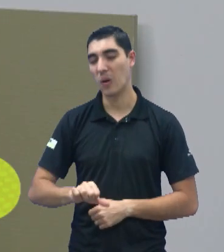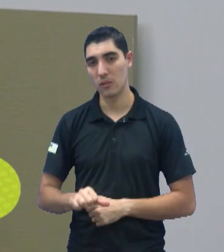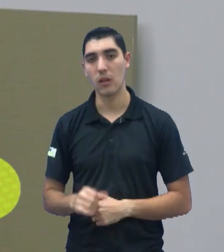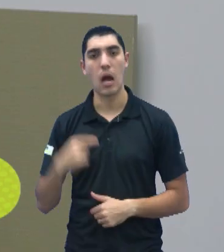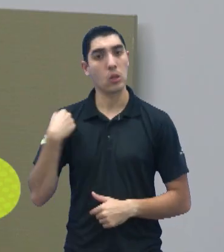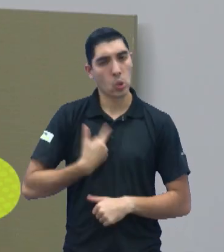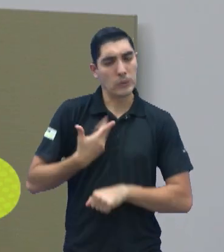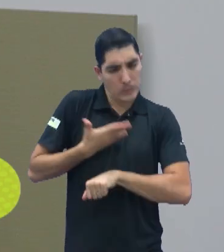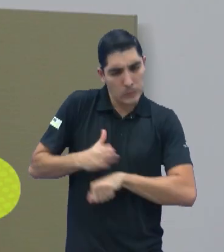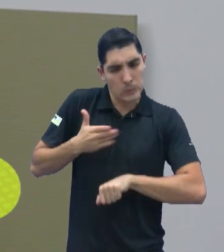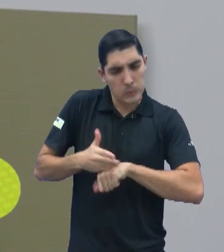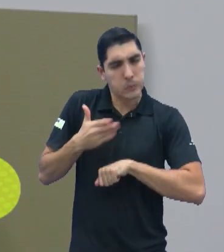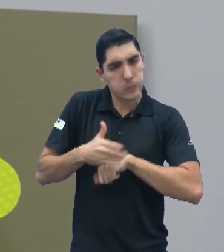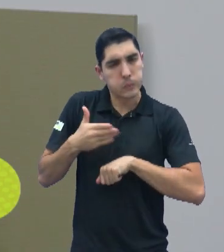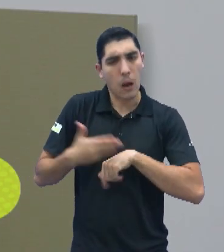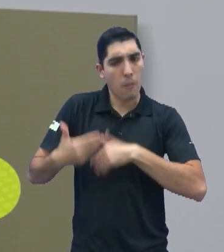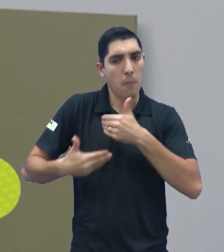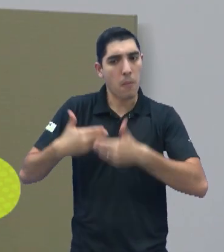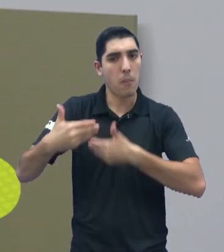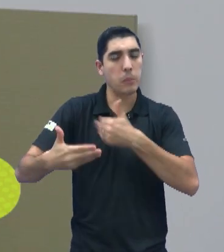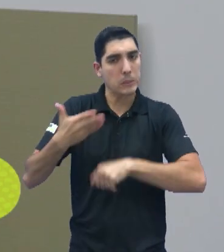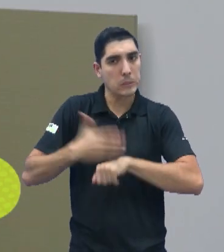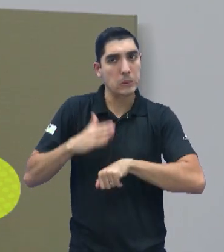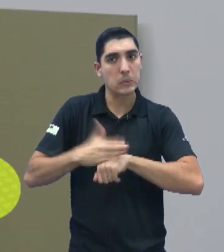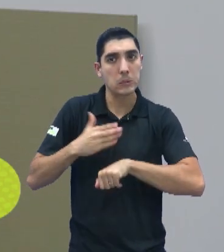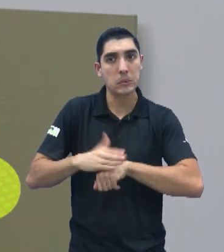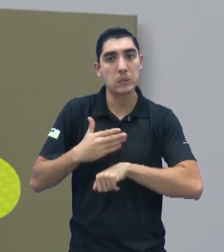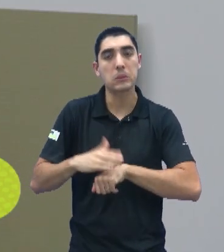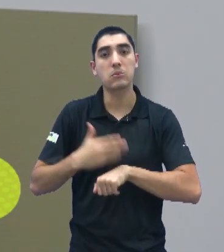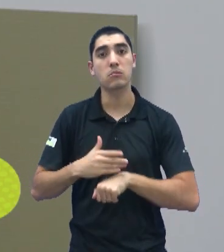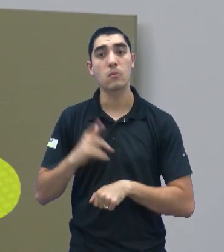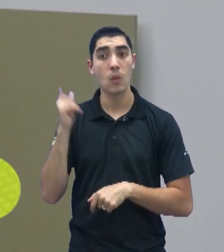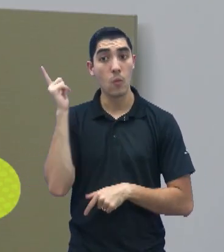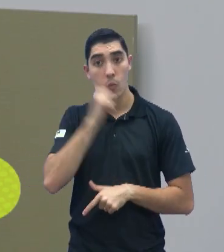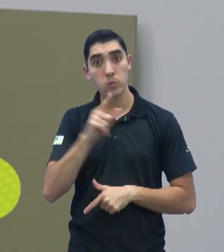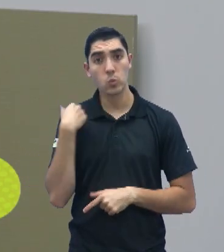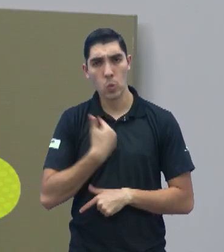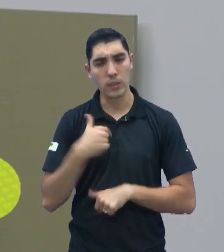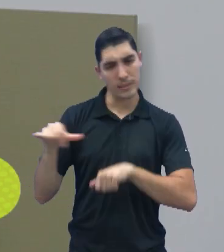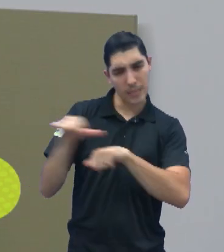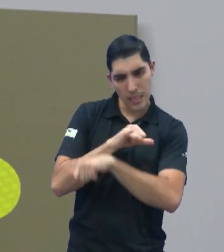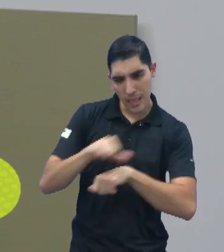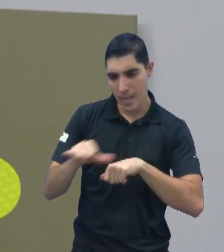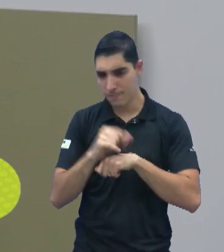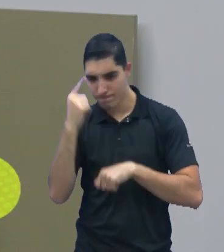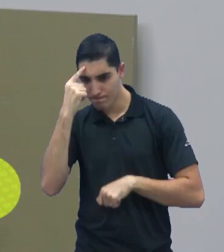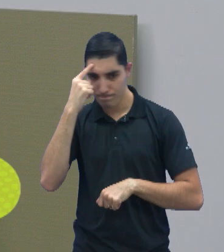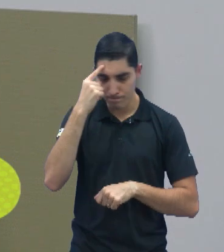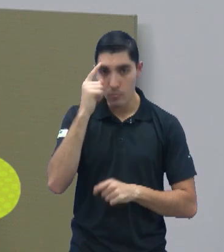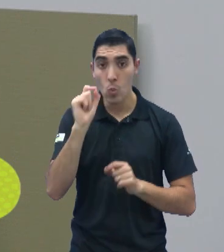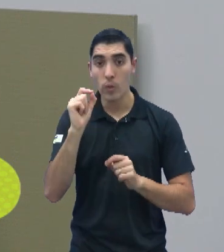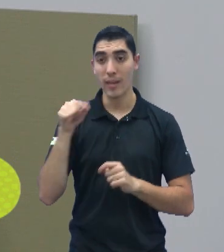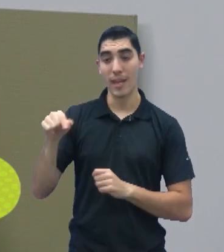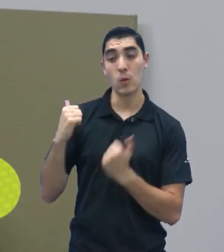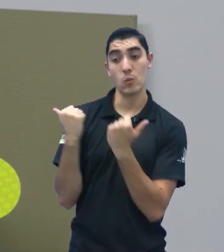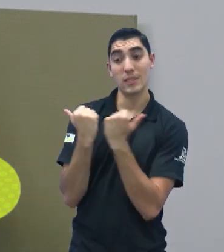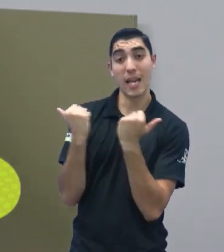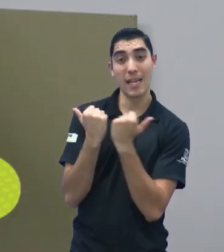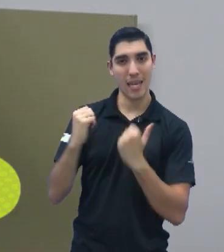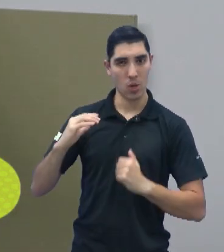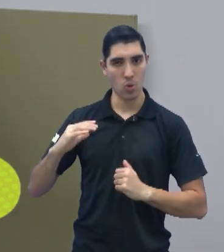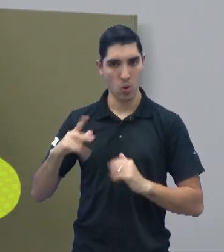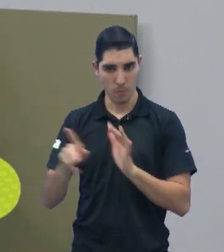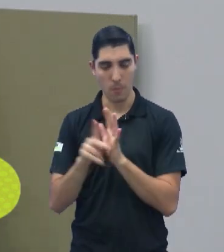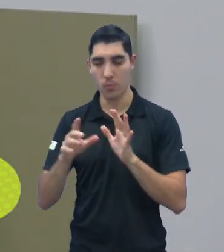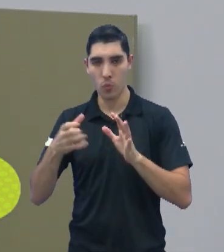gente poder treinar, e a gente foi numa função ali de deixar os zagueiros do Corinthians com a bola para quando a gente tivesse a bola a